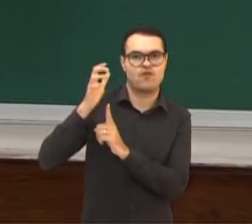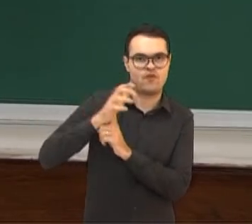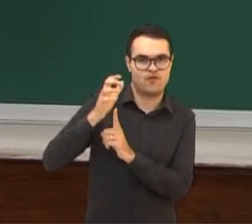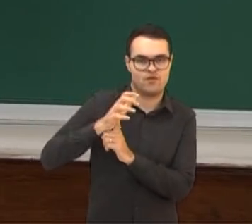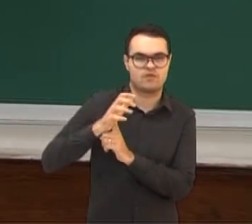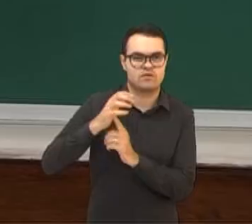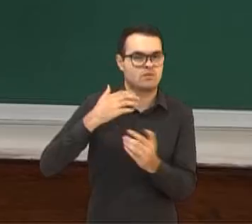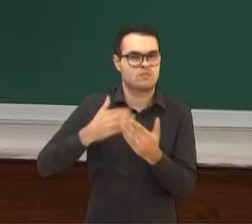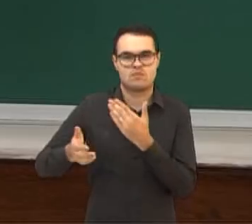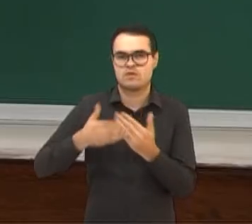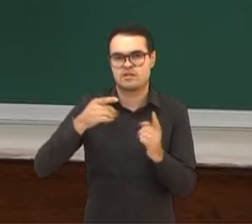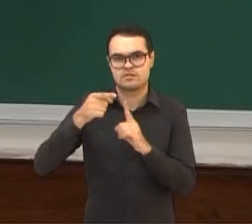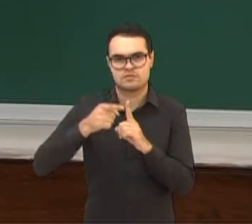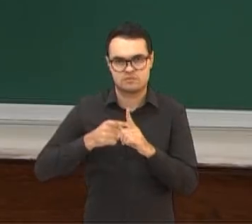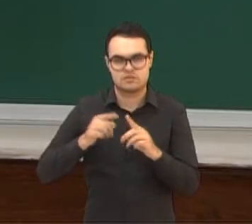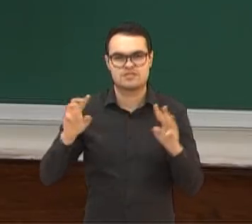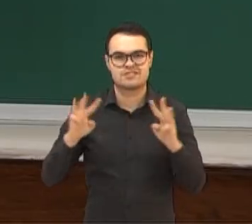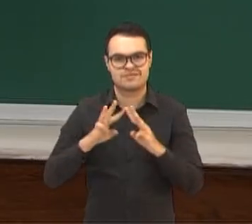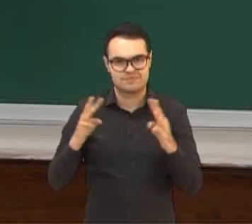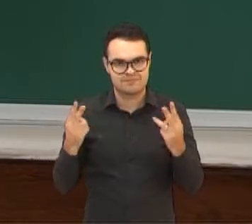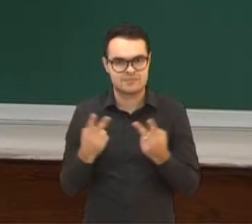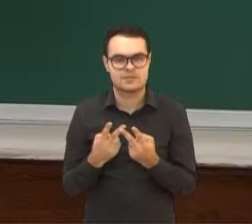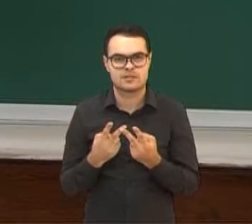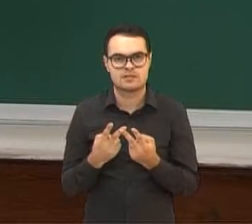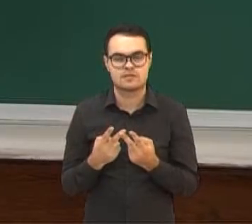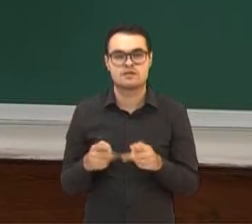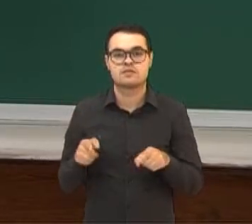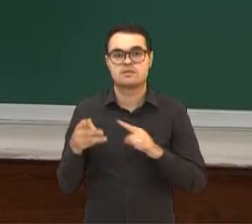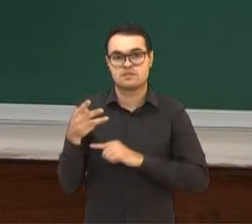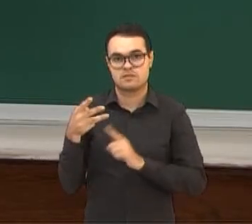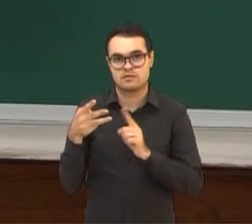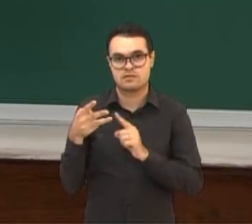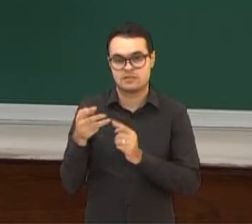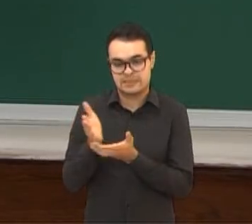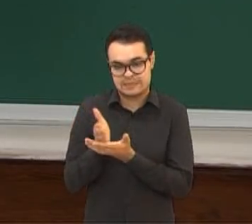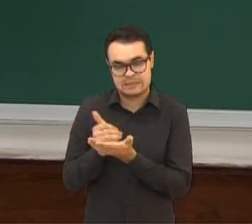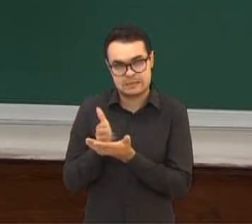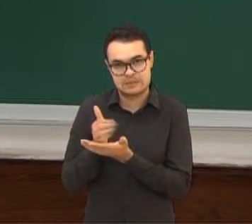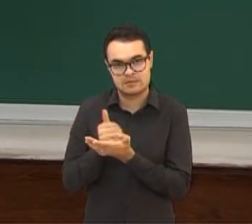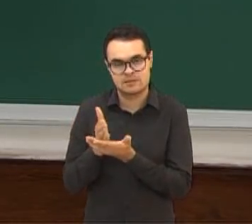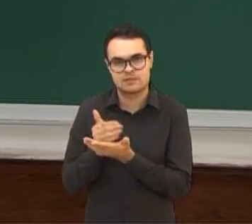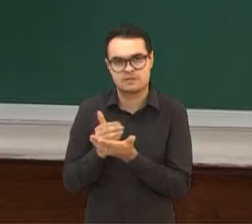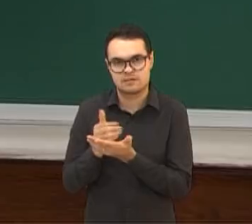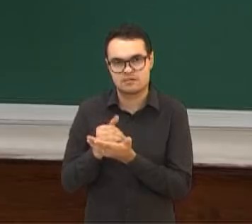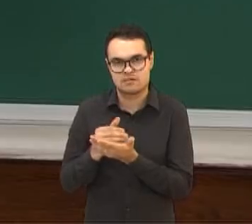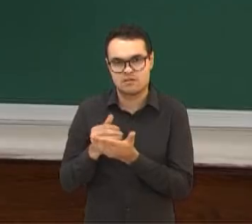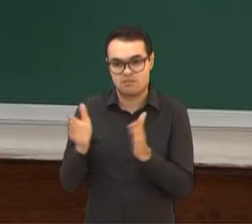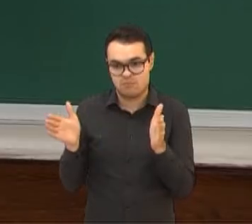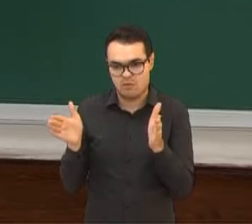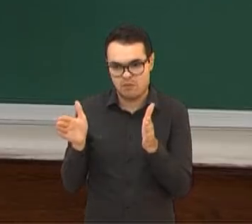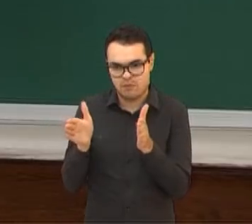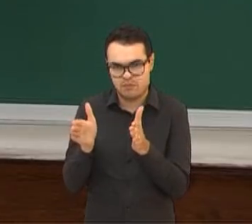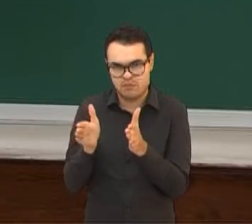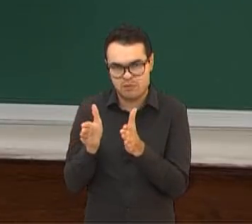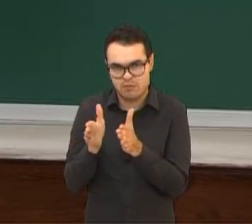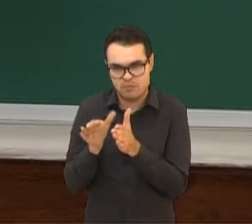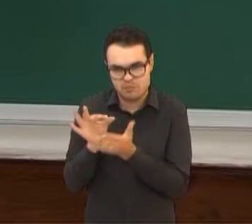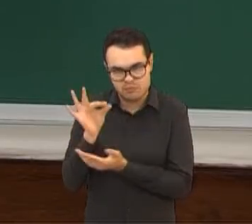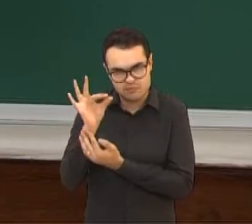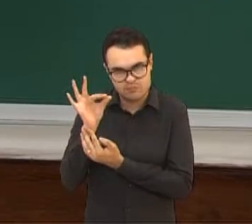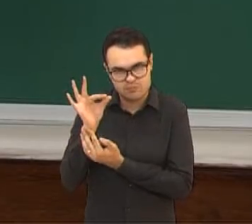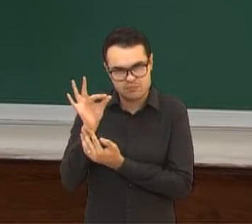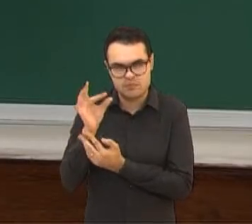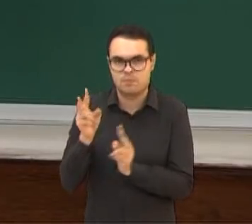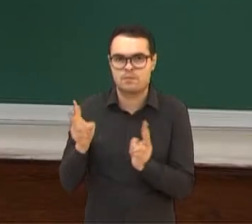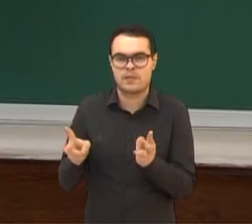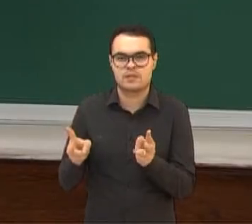acontece com qualquer tipo de matéria. E divisibilidade, posso porcionar minha matéria em porções bem pequenininhas e continuo tendo